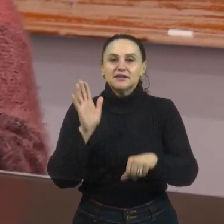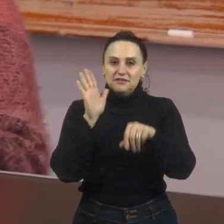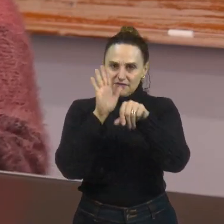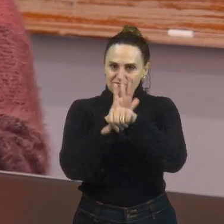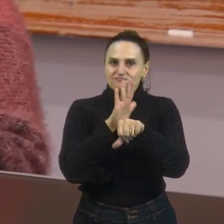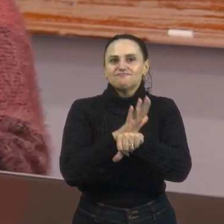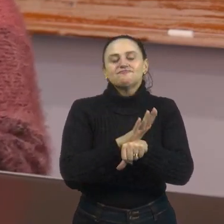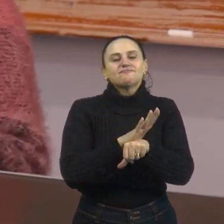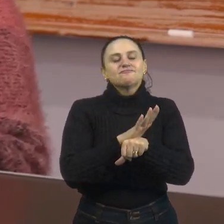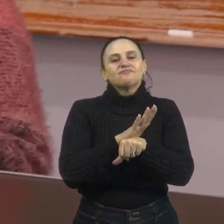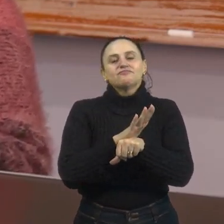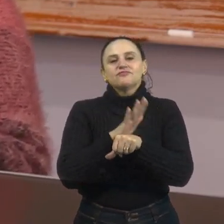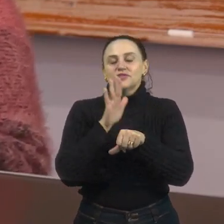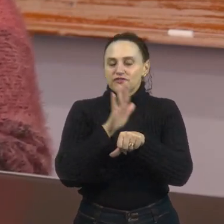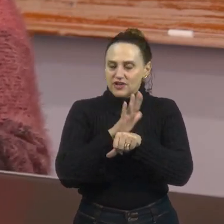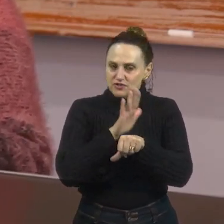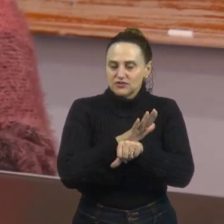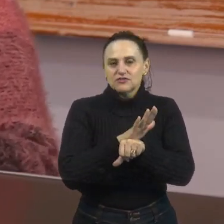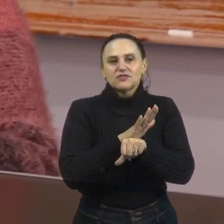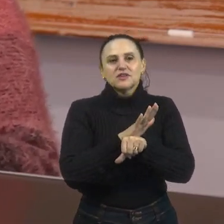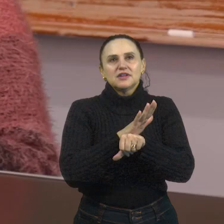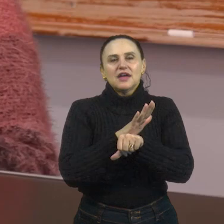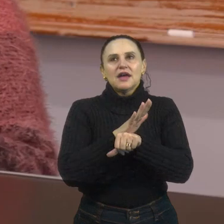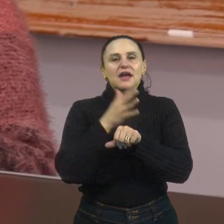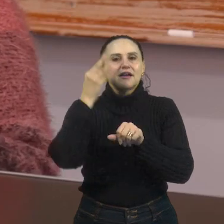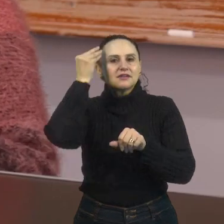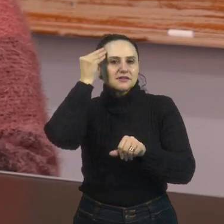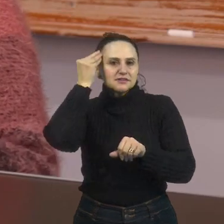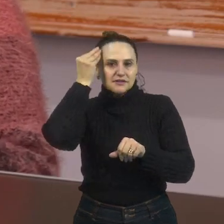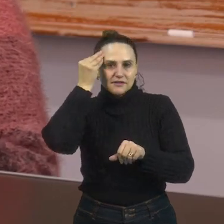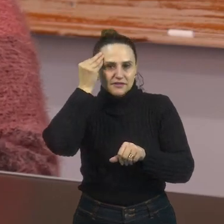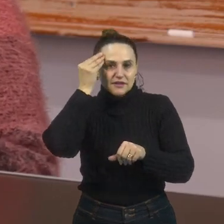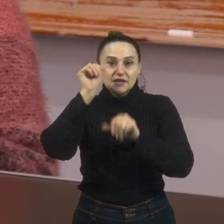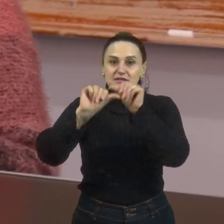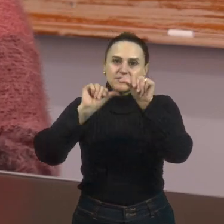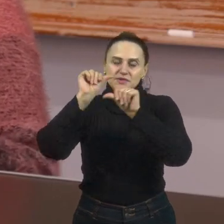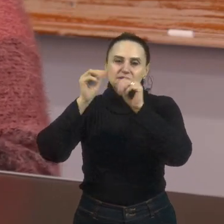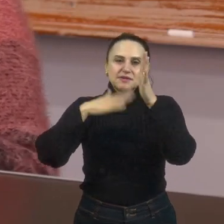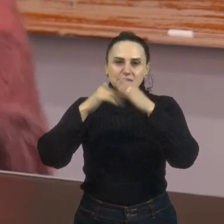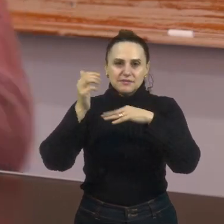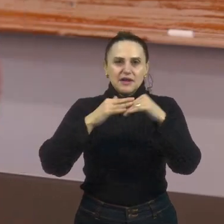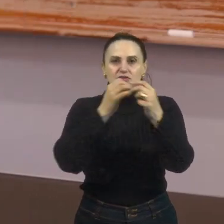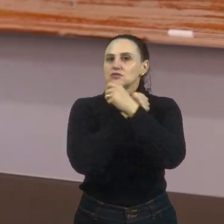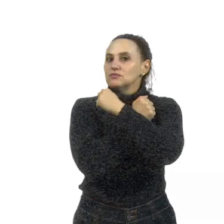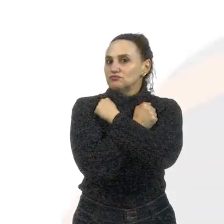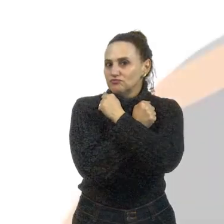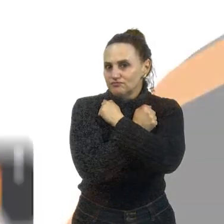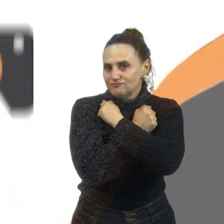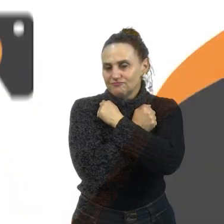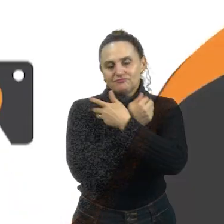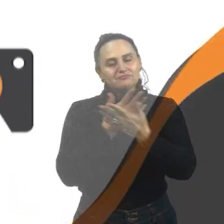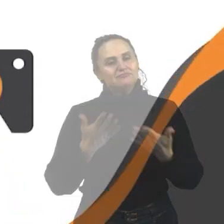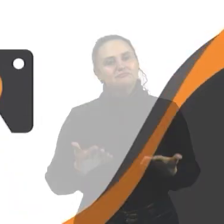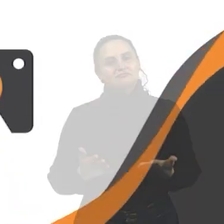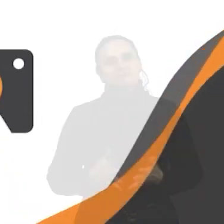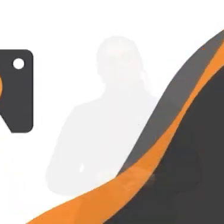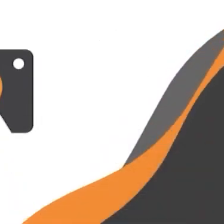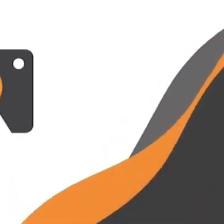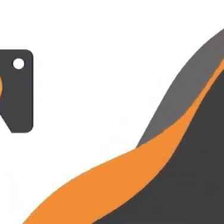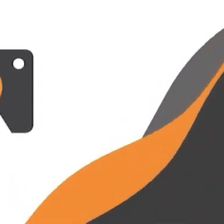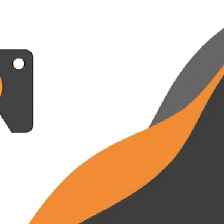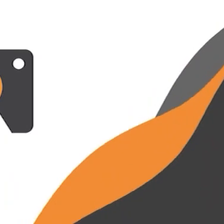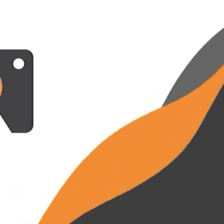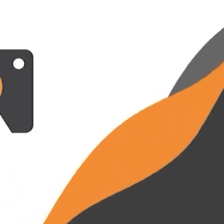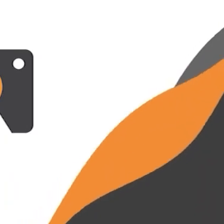com certeza vai trazer elementos para reflexão e para mudança das práticas. Um abraço!